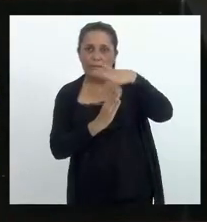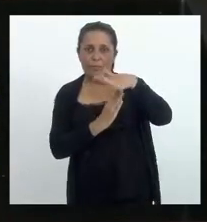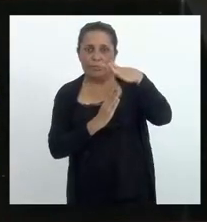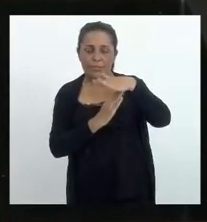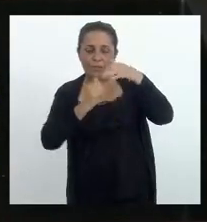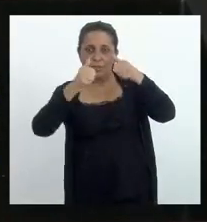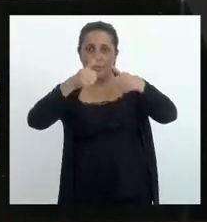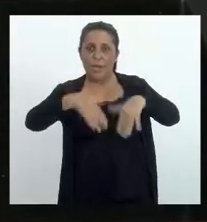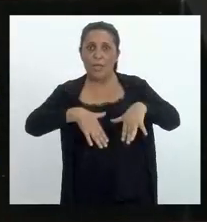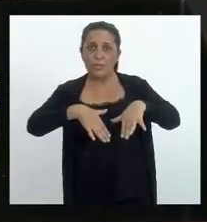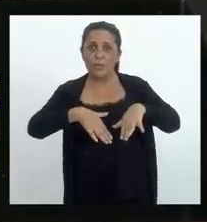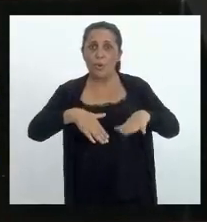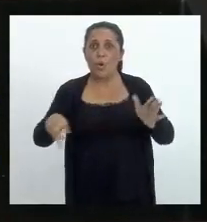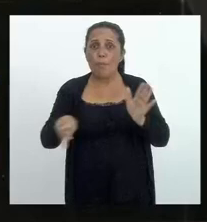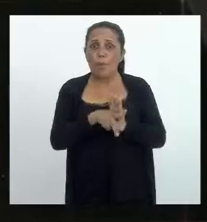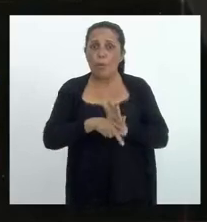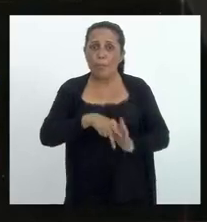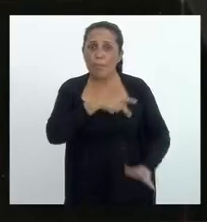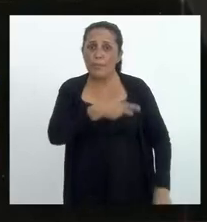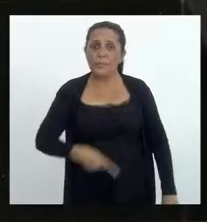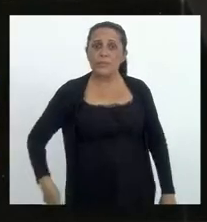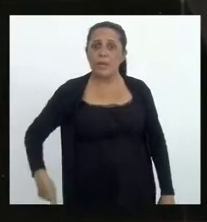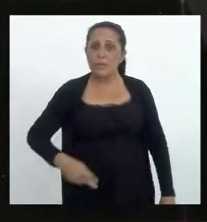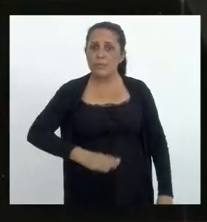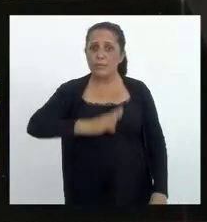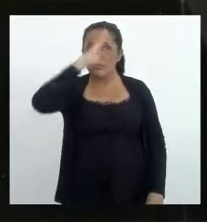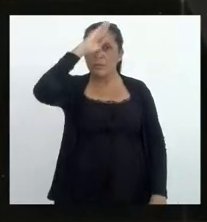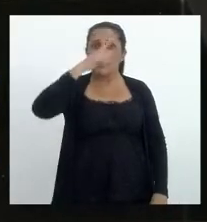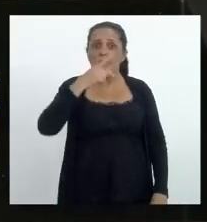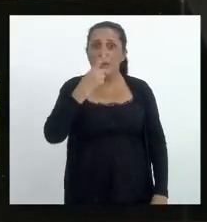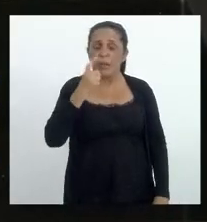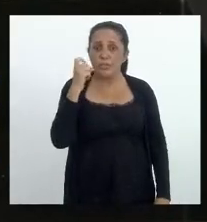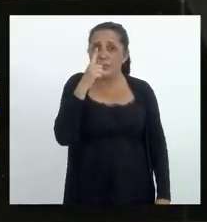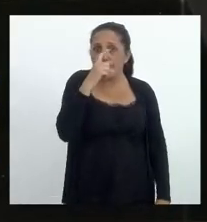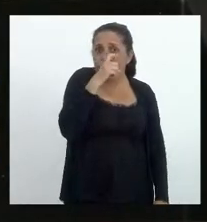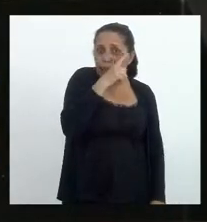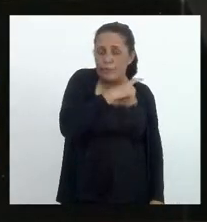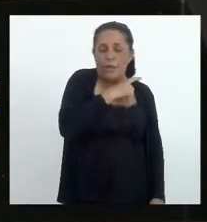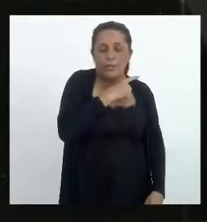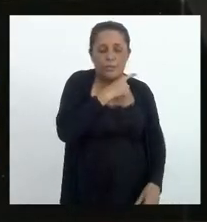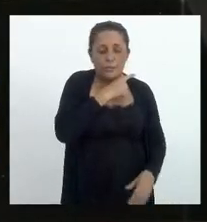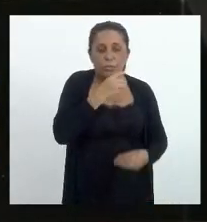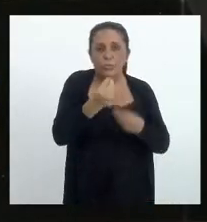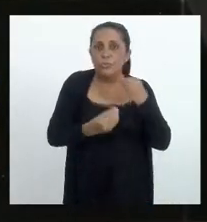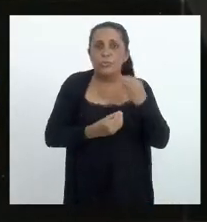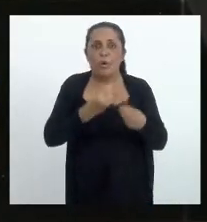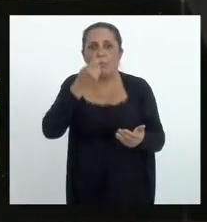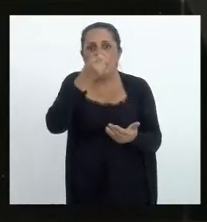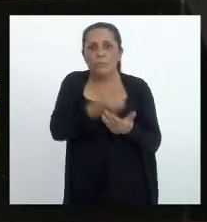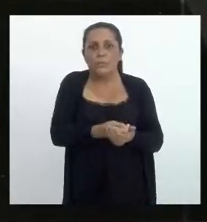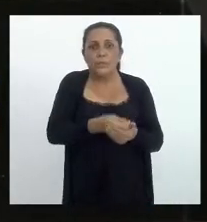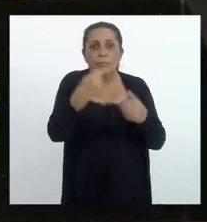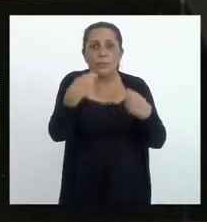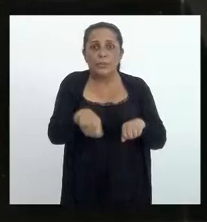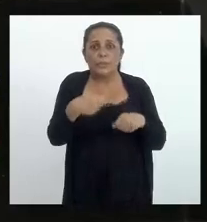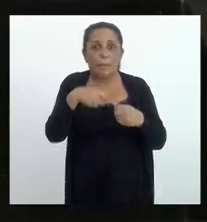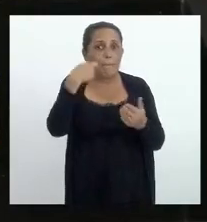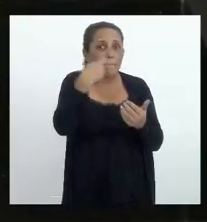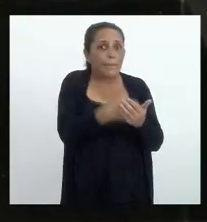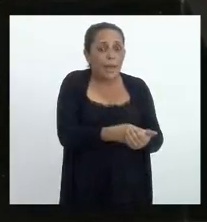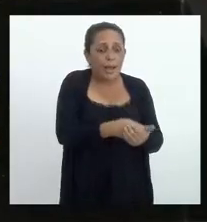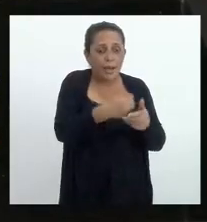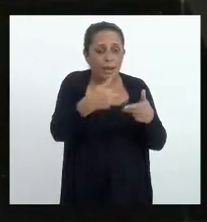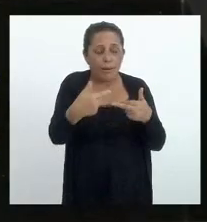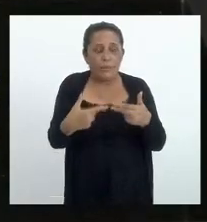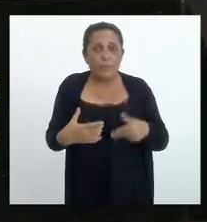próprio presidente Bolsonaro alega dificuldade de cumprir esse teto. A necessidade de pagamento dos precatórios